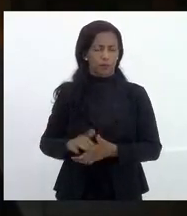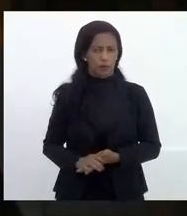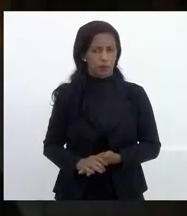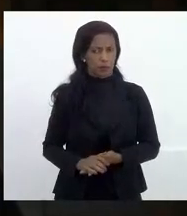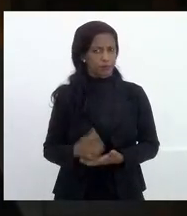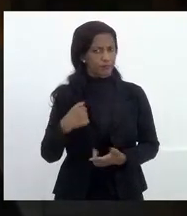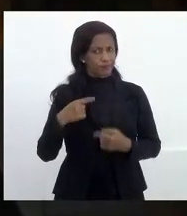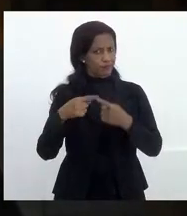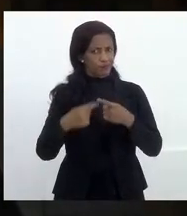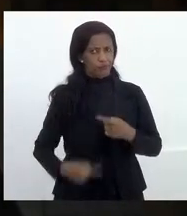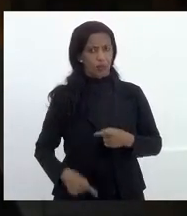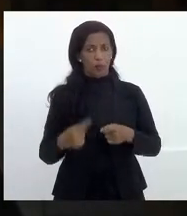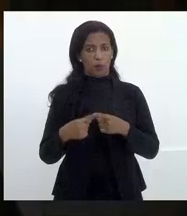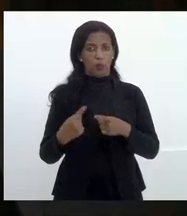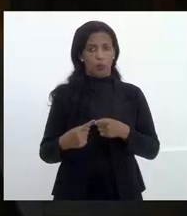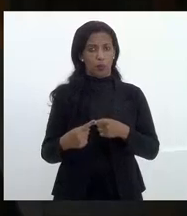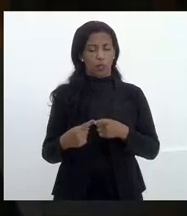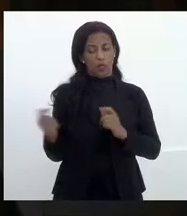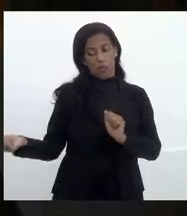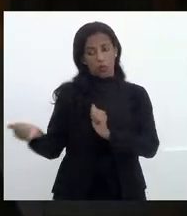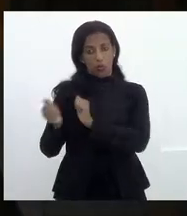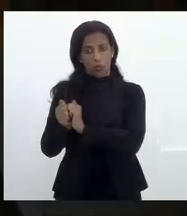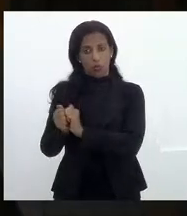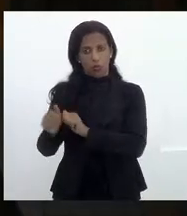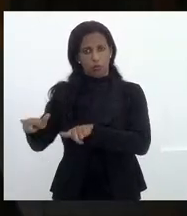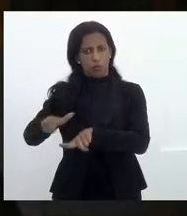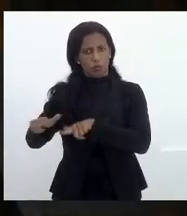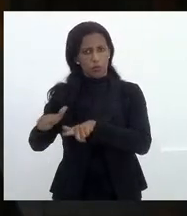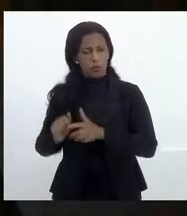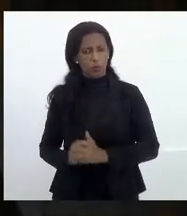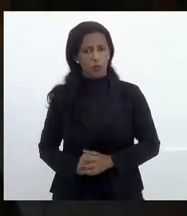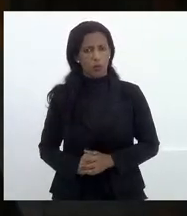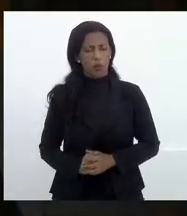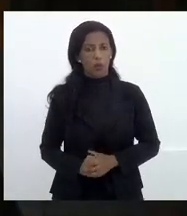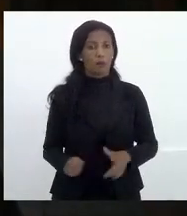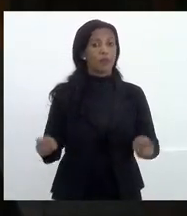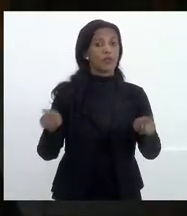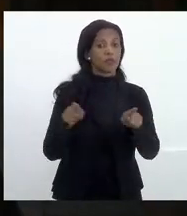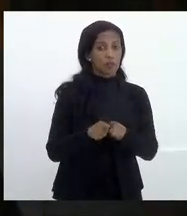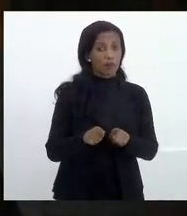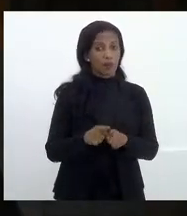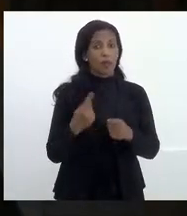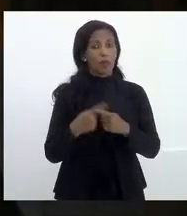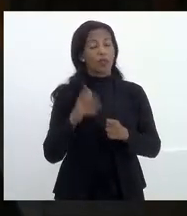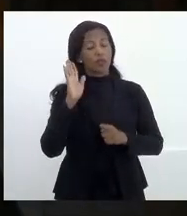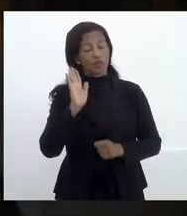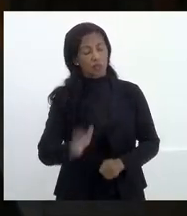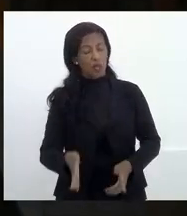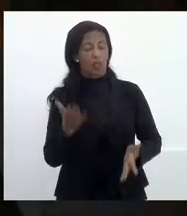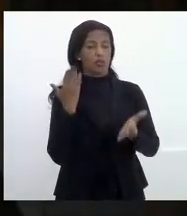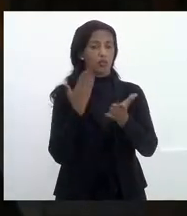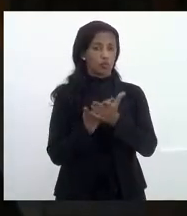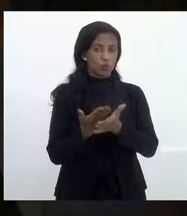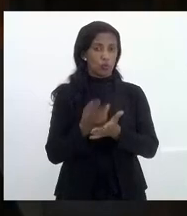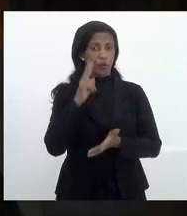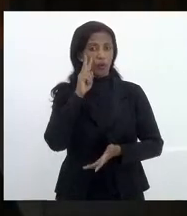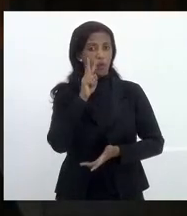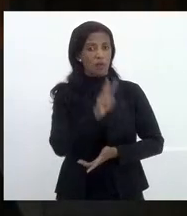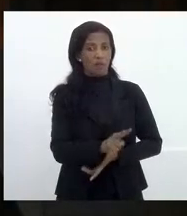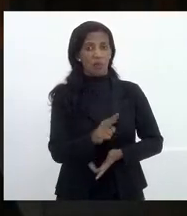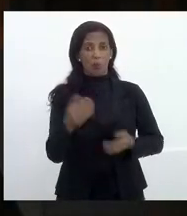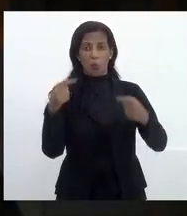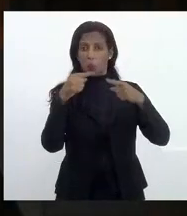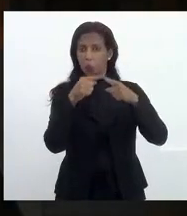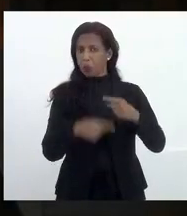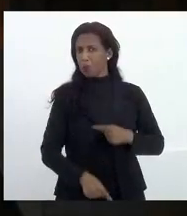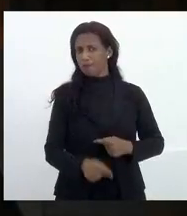discorda não só porque está do lado do servidor mas a gente discorda também porque já estudou e viu que